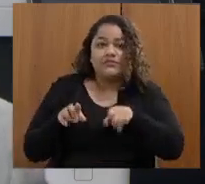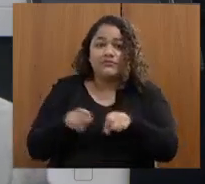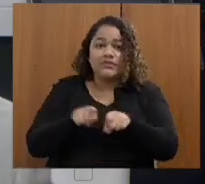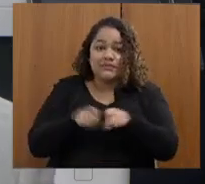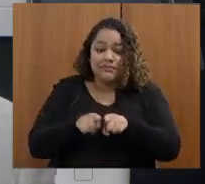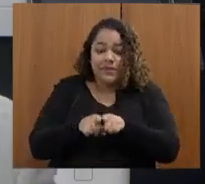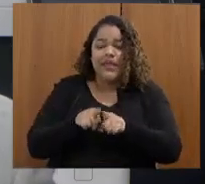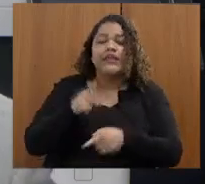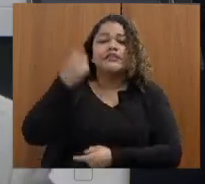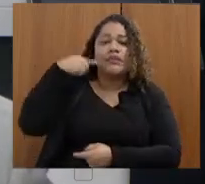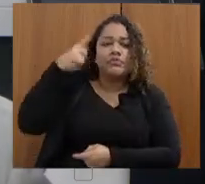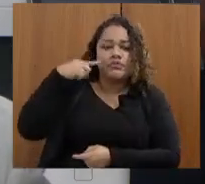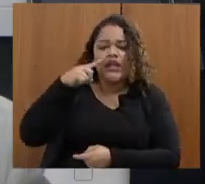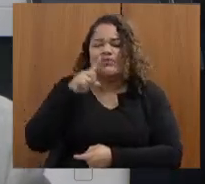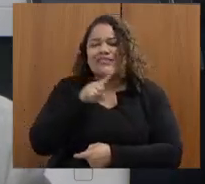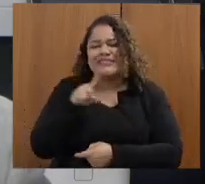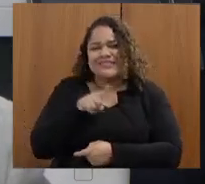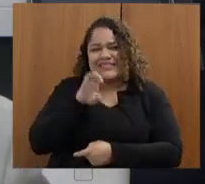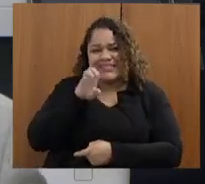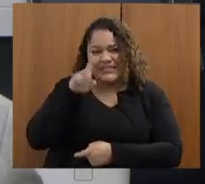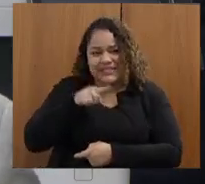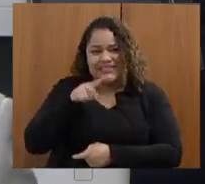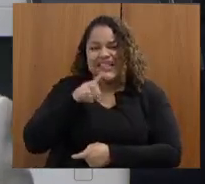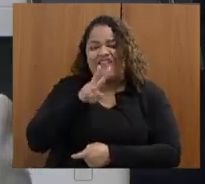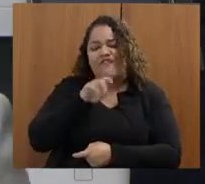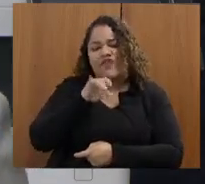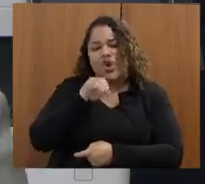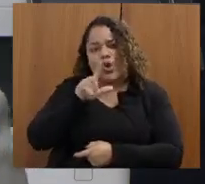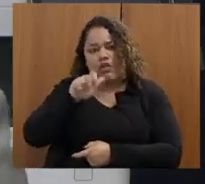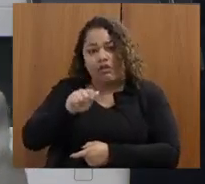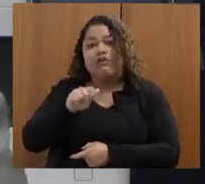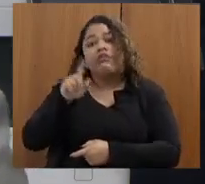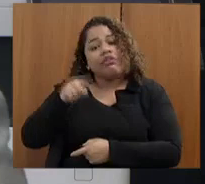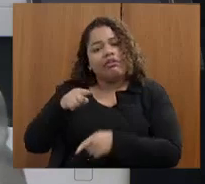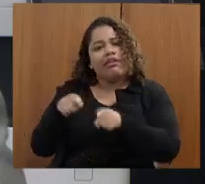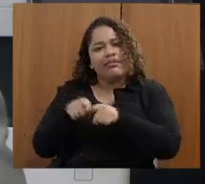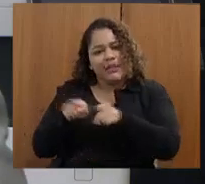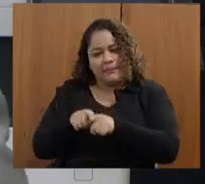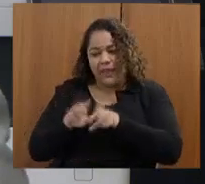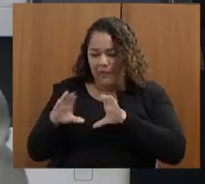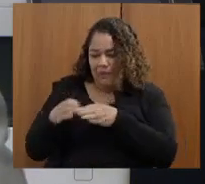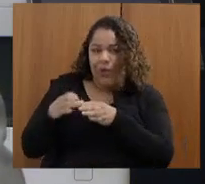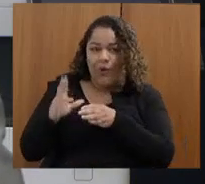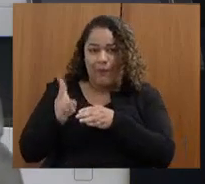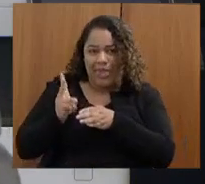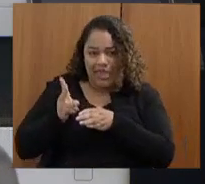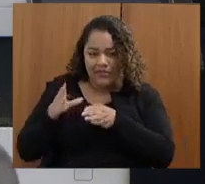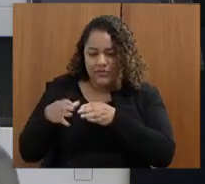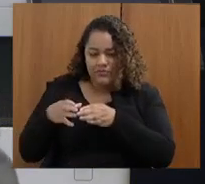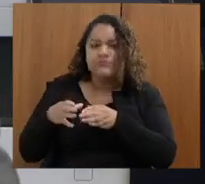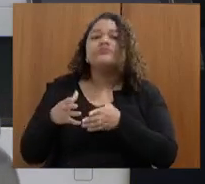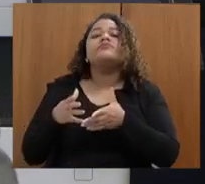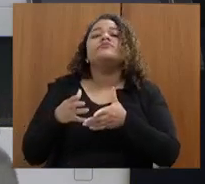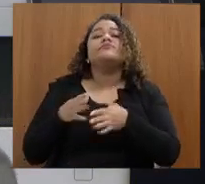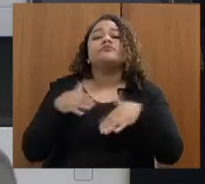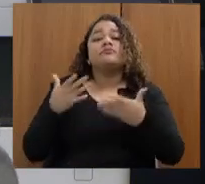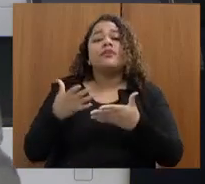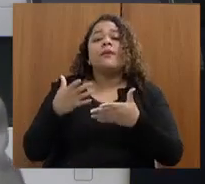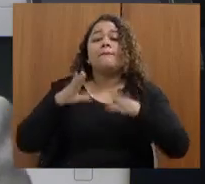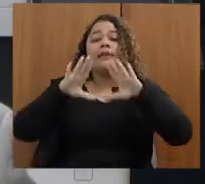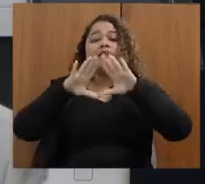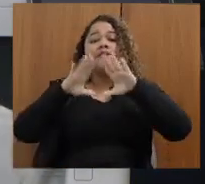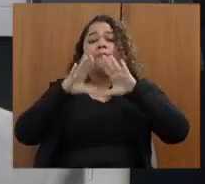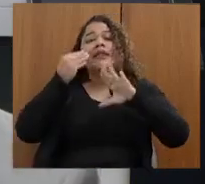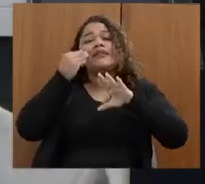compõem o nosso bloco e que trabalham bastante para que a assembleia possa responder a população mineira